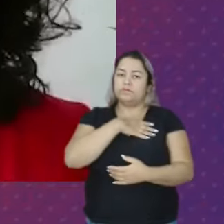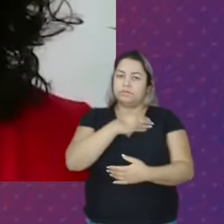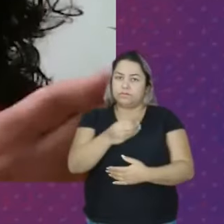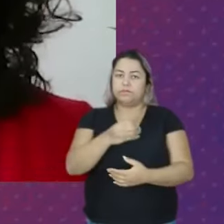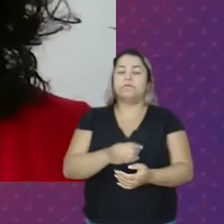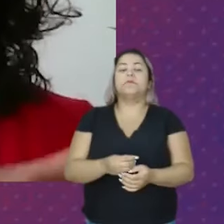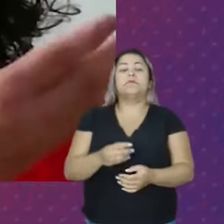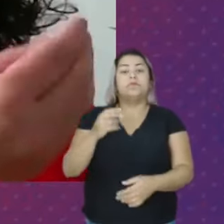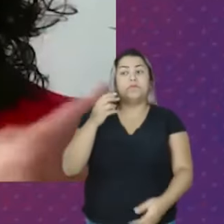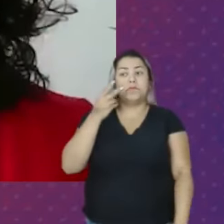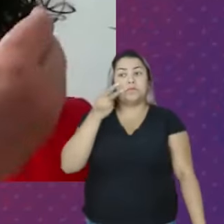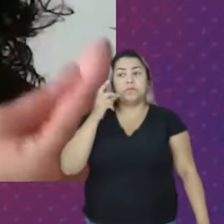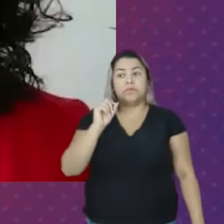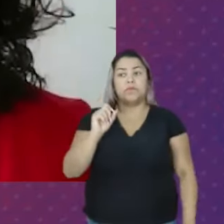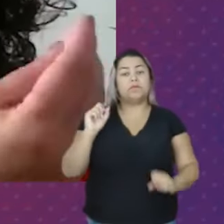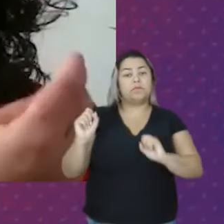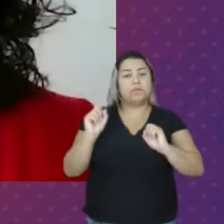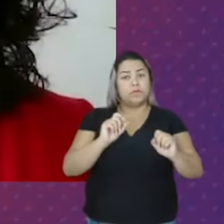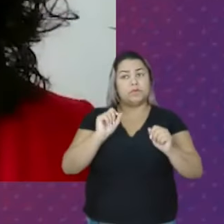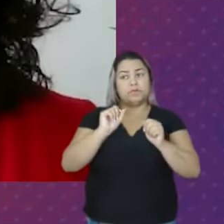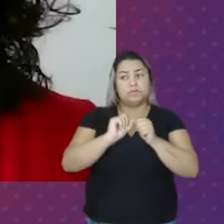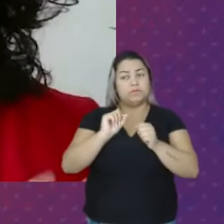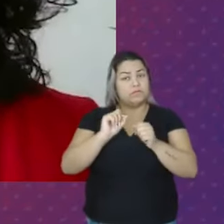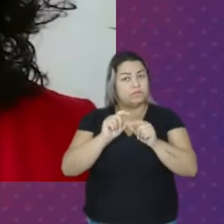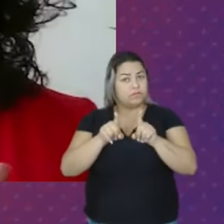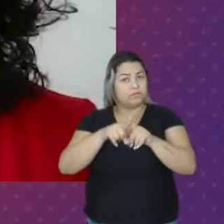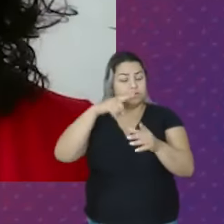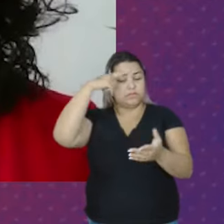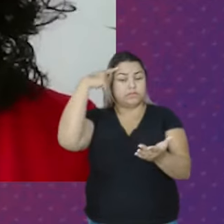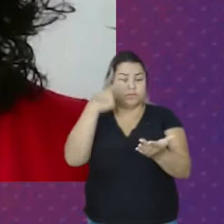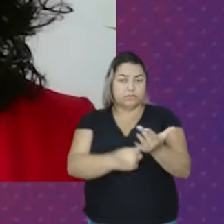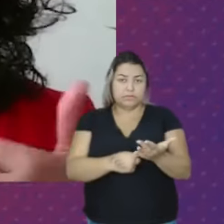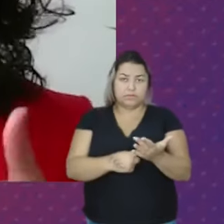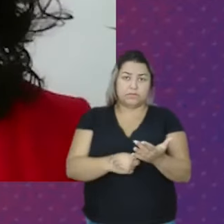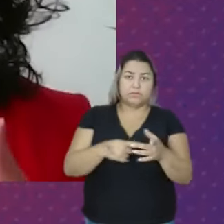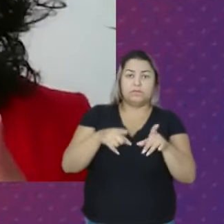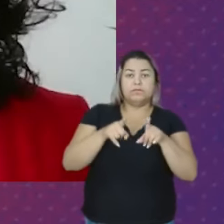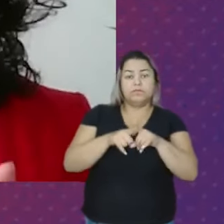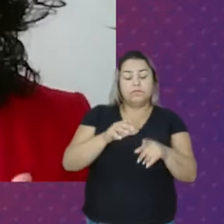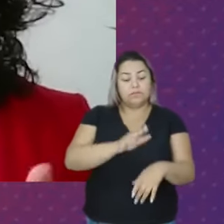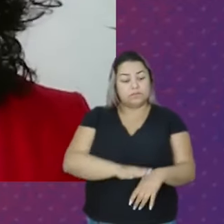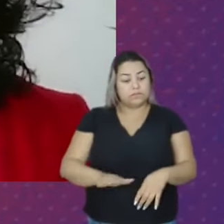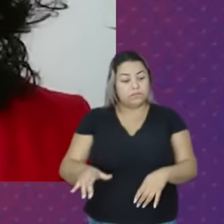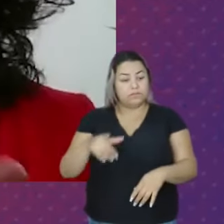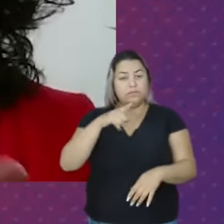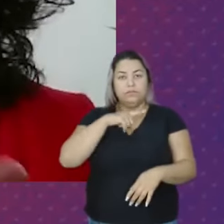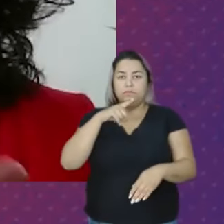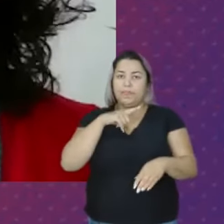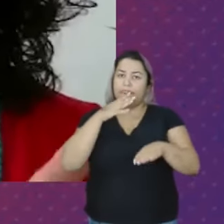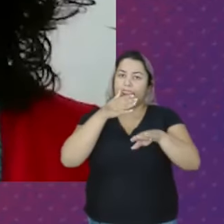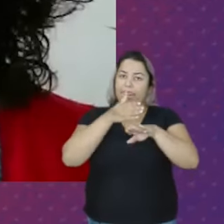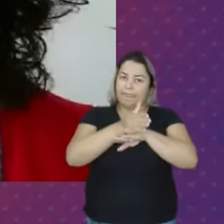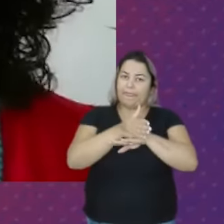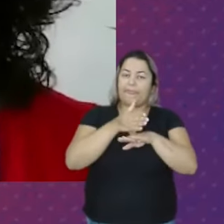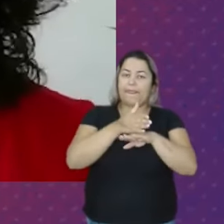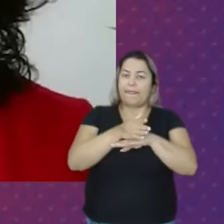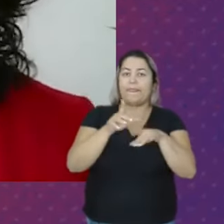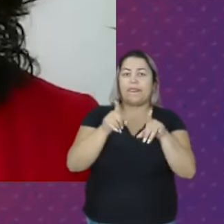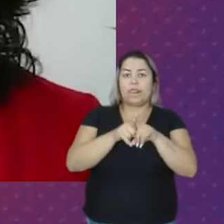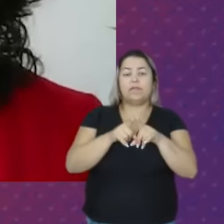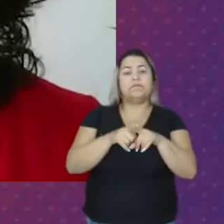filha para poder fazer cumprir essa medida, para que a criança tenha acesso à medida que